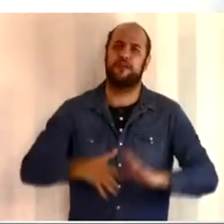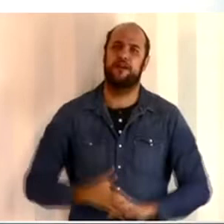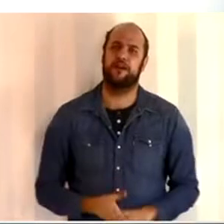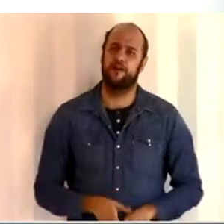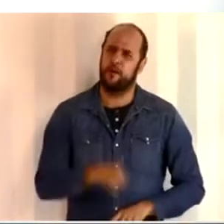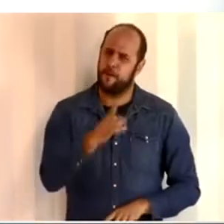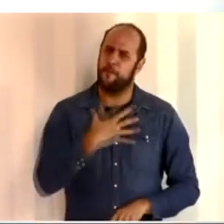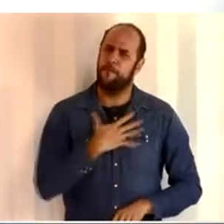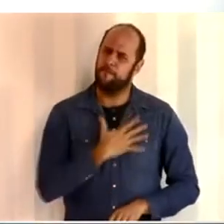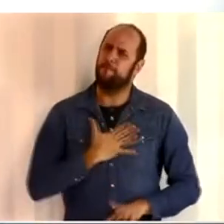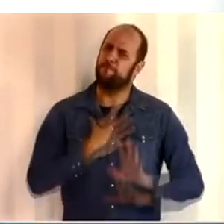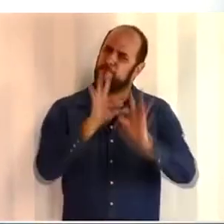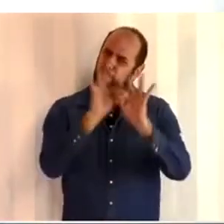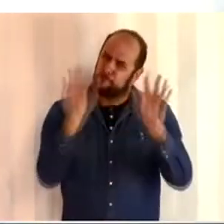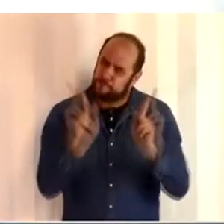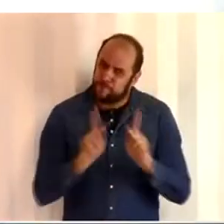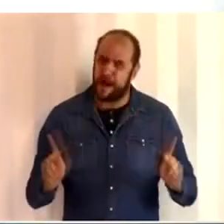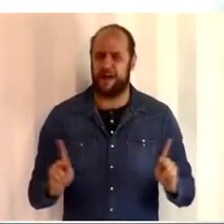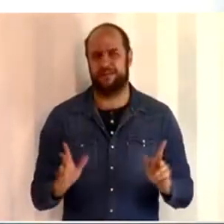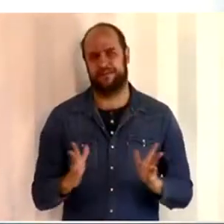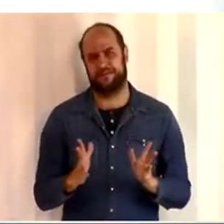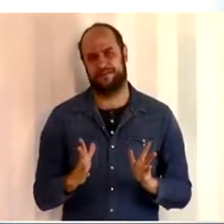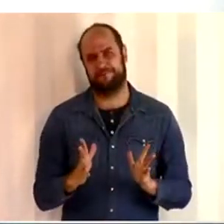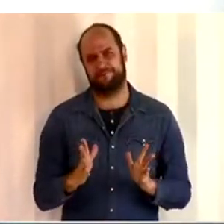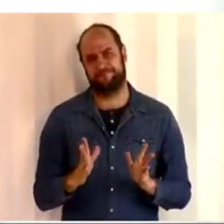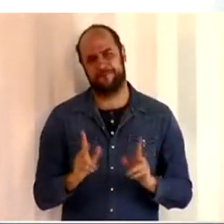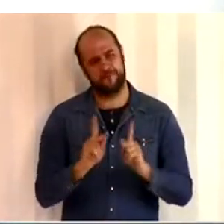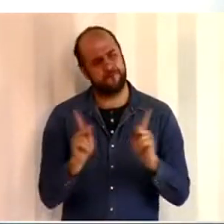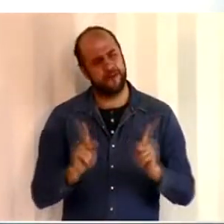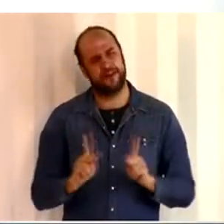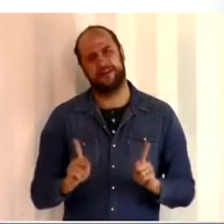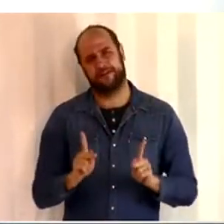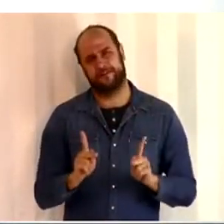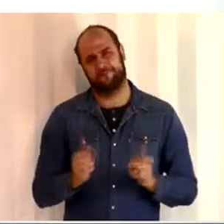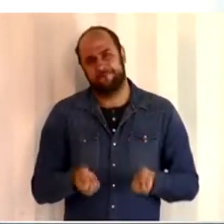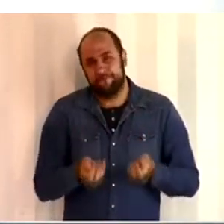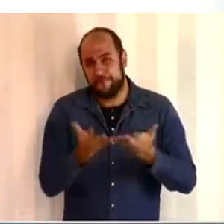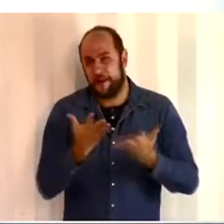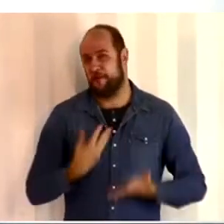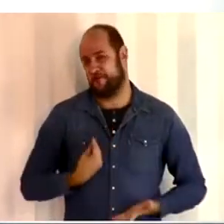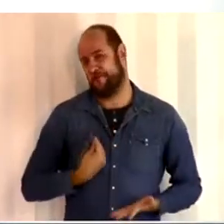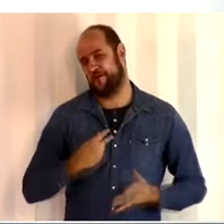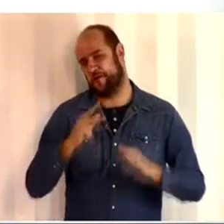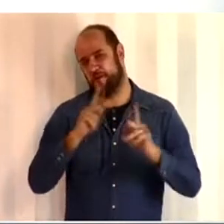paz ao seu coração, meu querido irmão, minha querida irmã, eu não sei o que mais pode trazer paz para o seu coração.